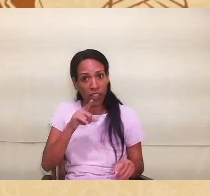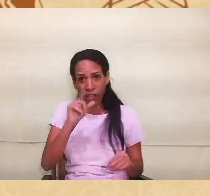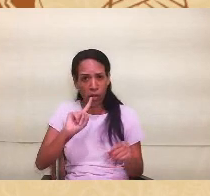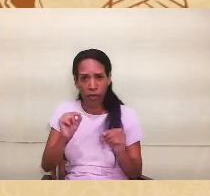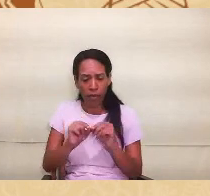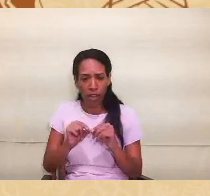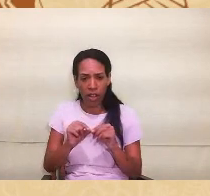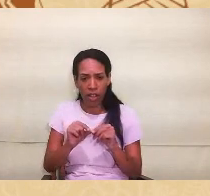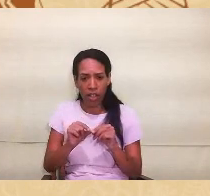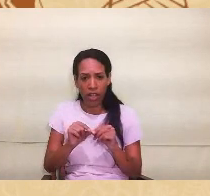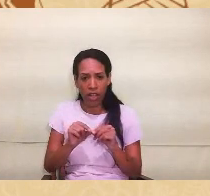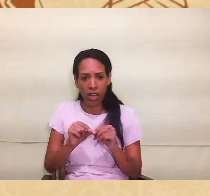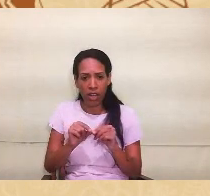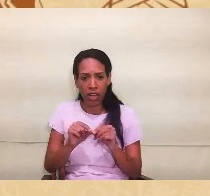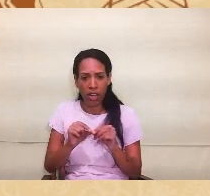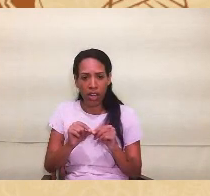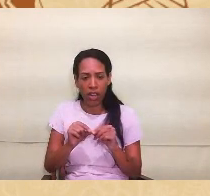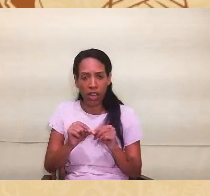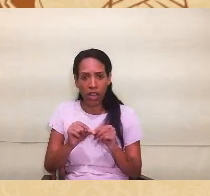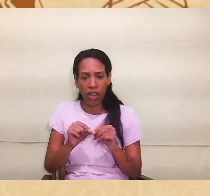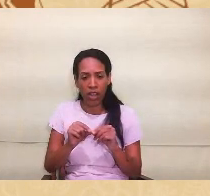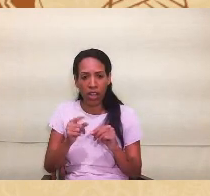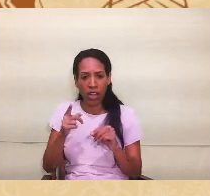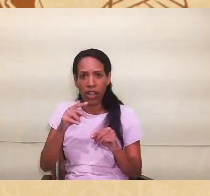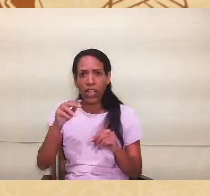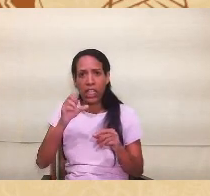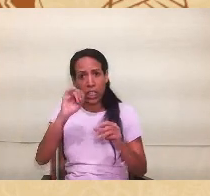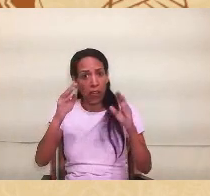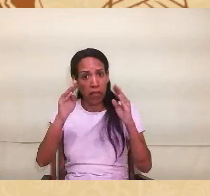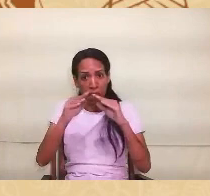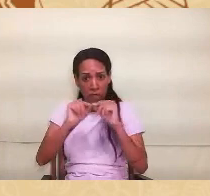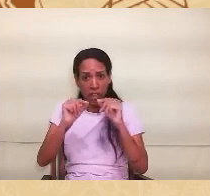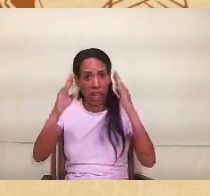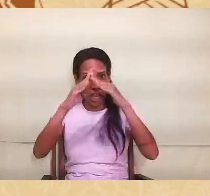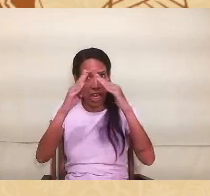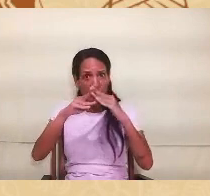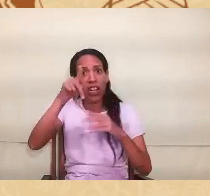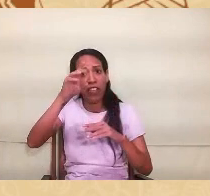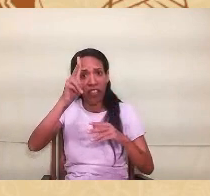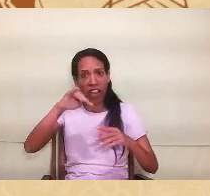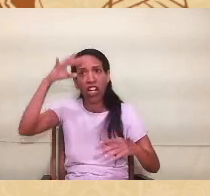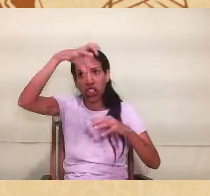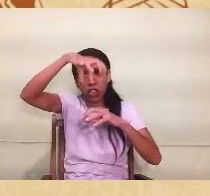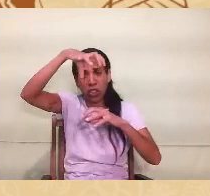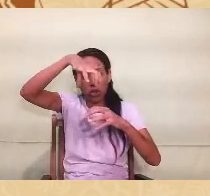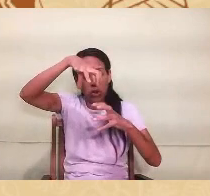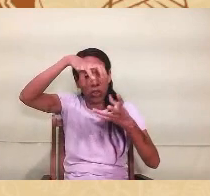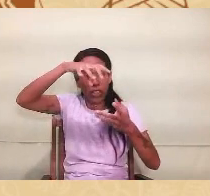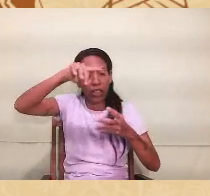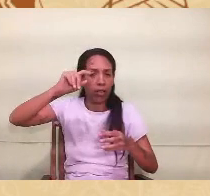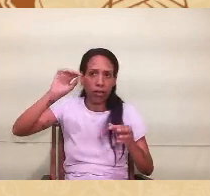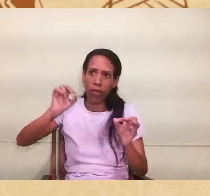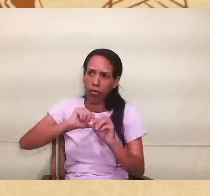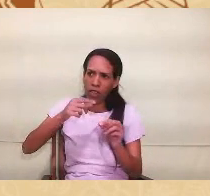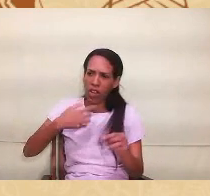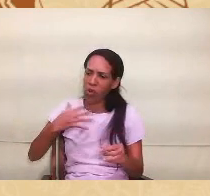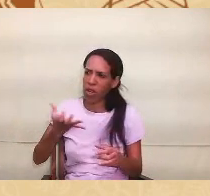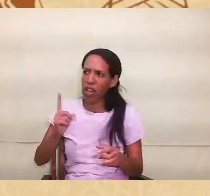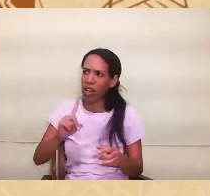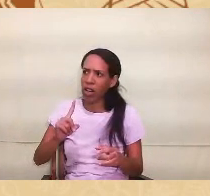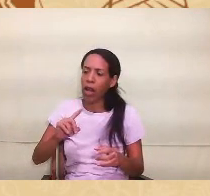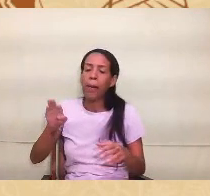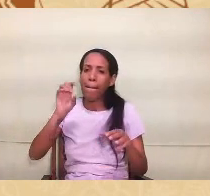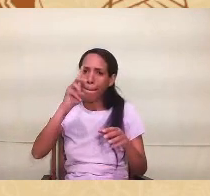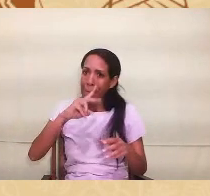sua oca, seu barraco, você vai tomar chuva. Então, você tem que fazer seu barraco. Ah, mas não vai sair daquele jeito que eu quero. Mas vai sair um barraco, eu morar